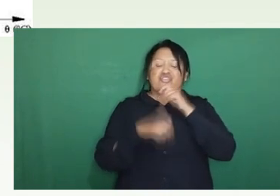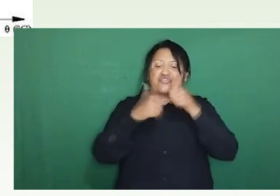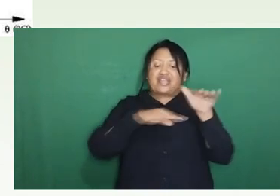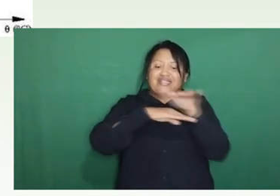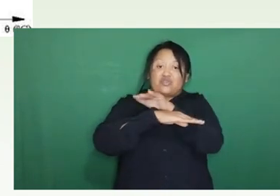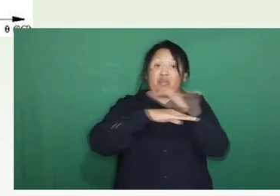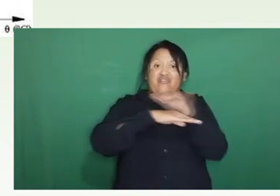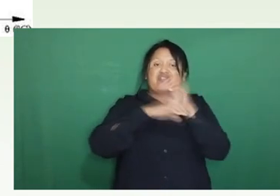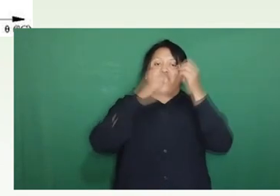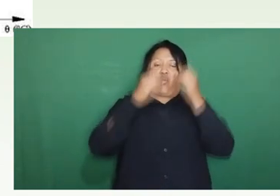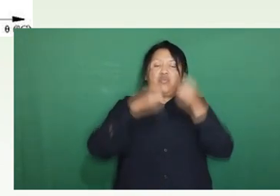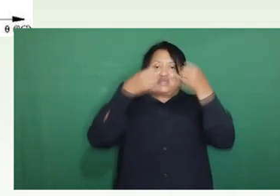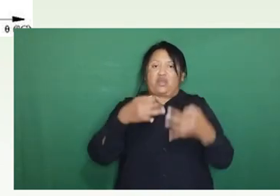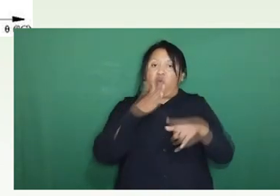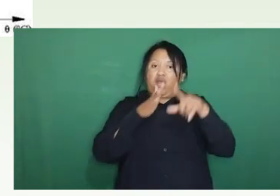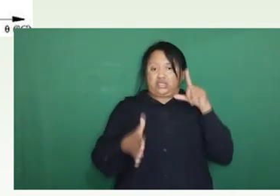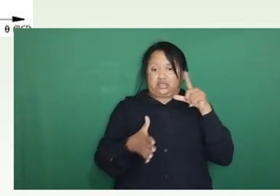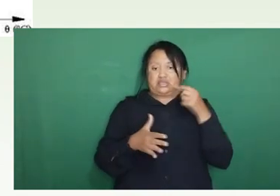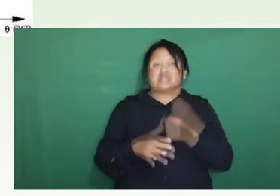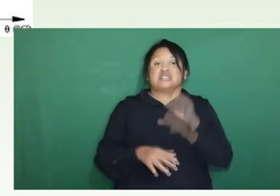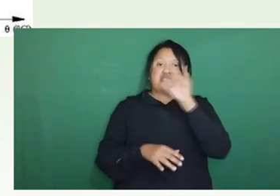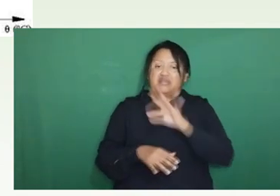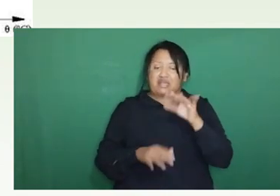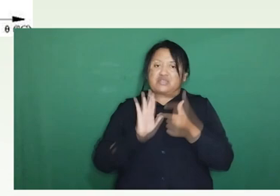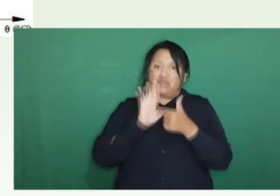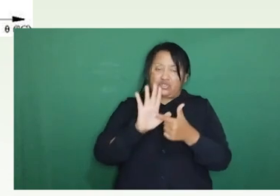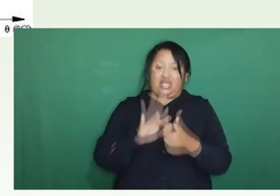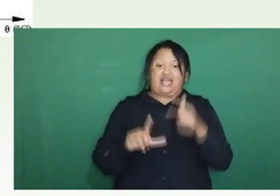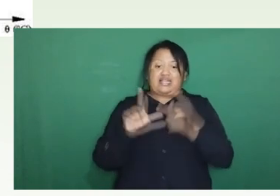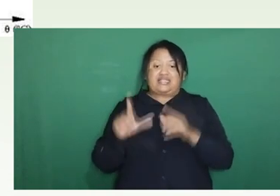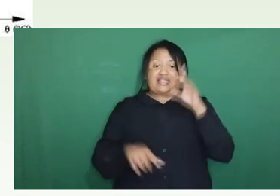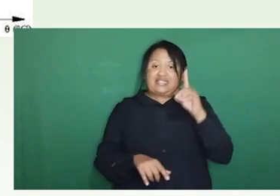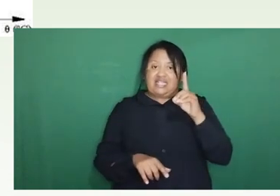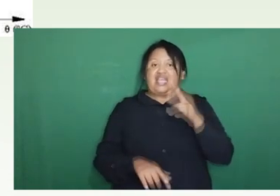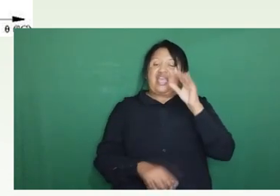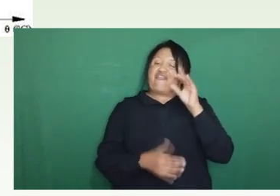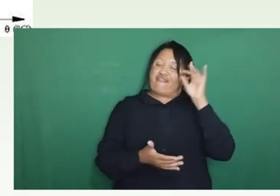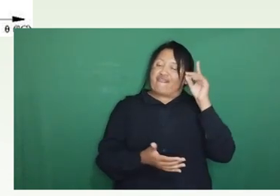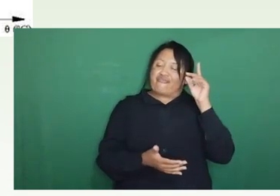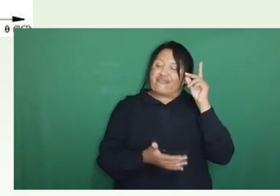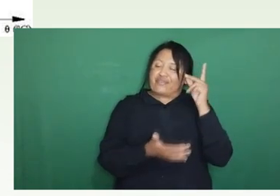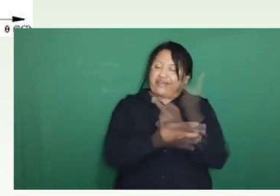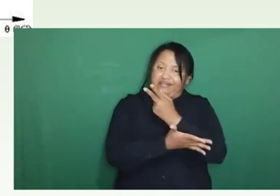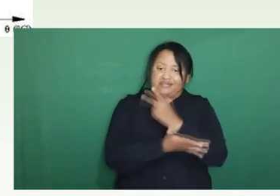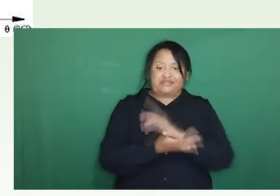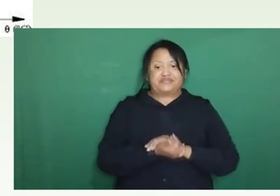o gelo fica na superfície como a gente explicou então a letra D é falsa